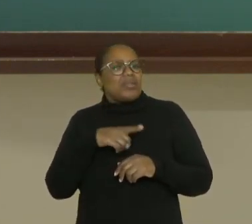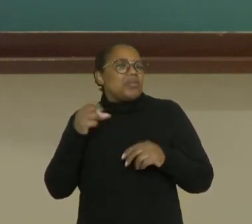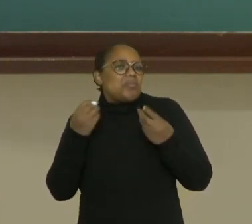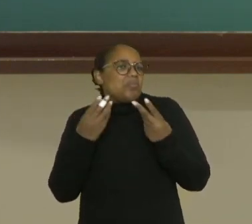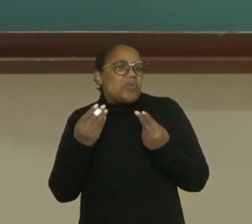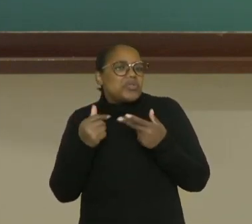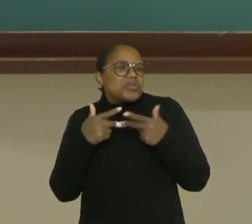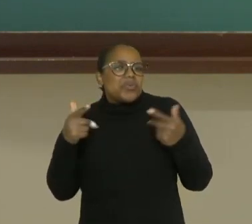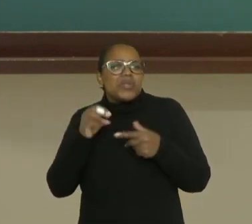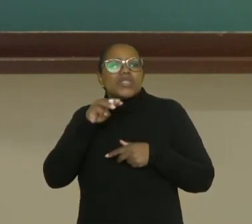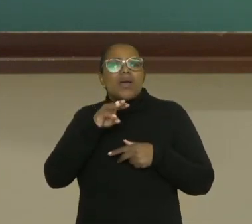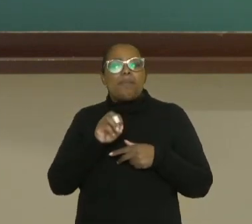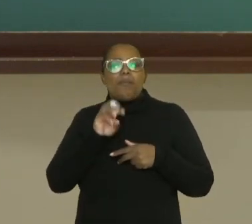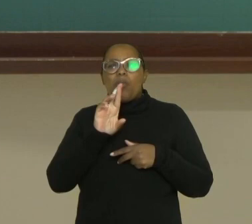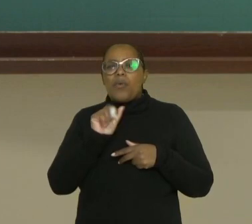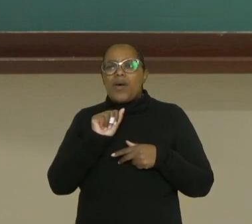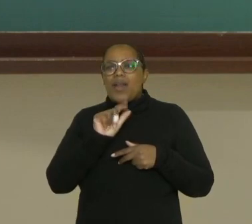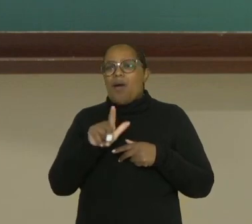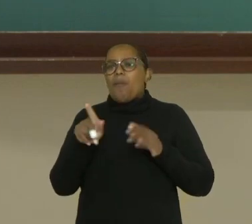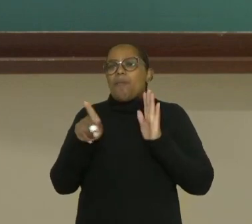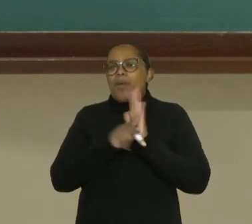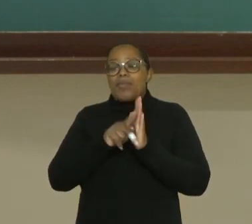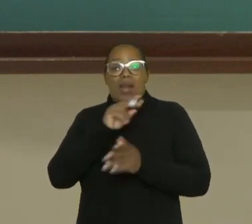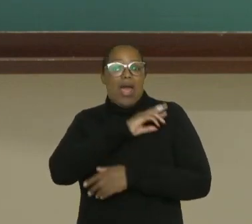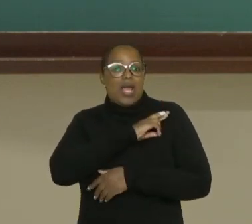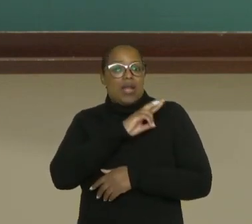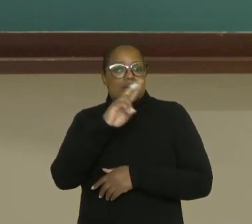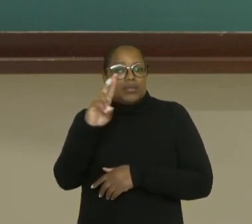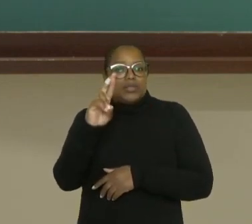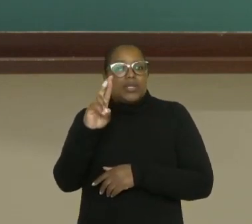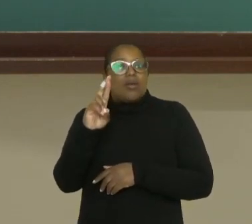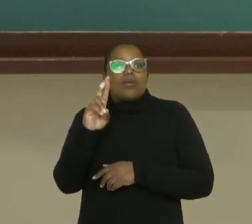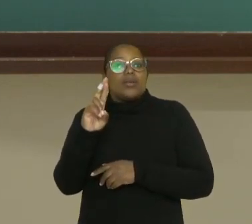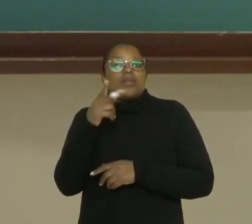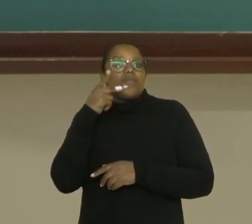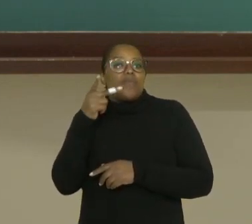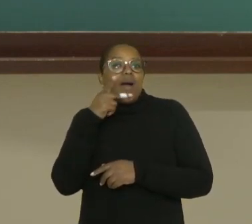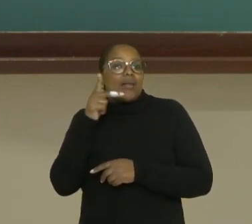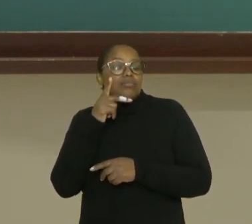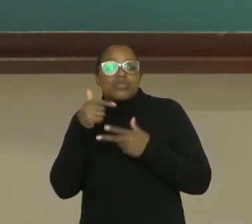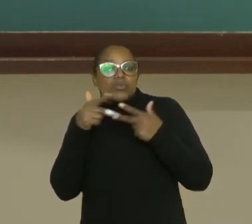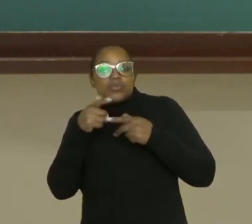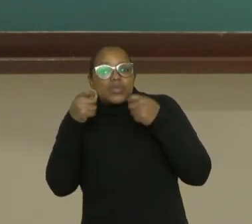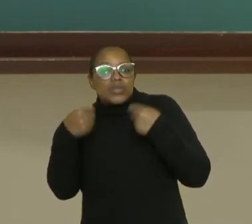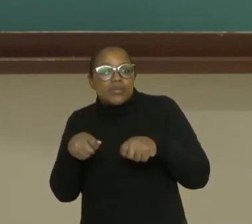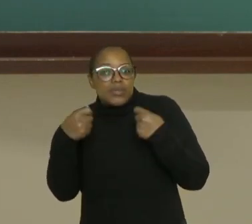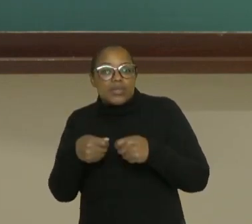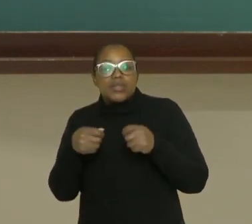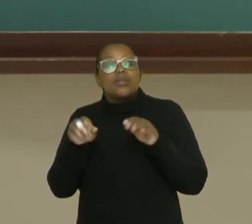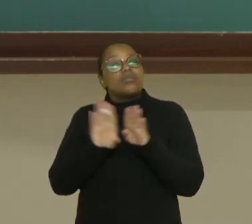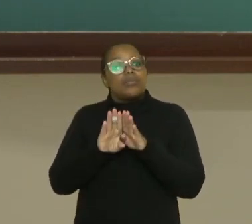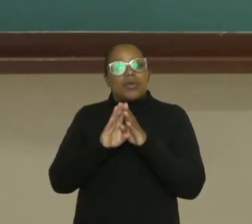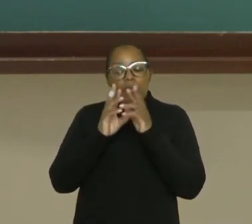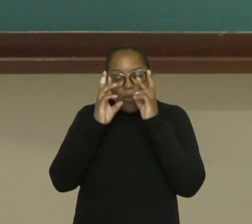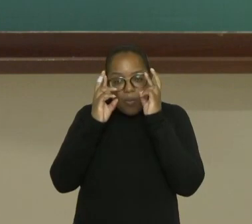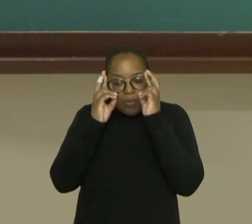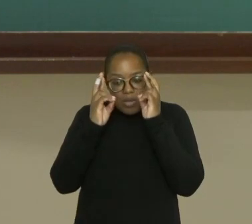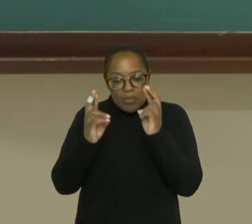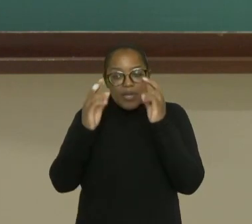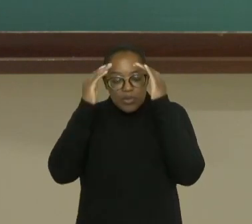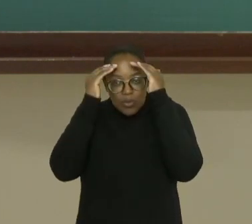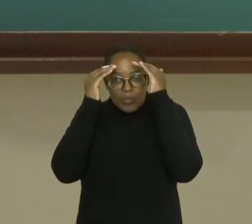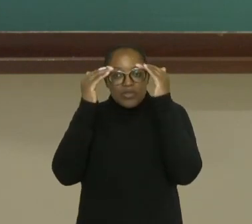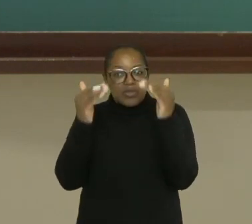uma moral religiosa indígena ligada à necessidade existente com o respeito a toda